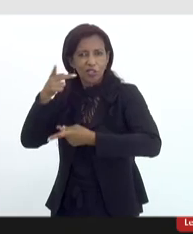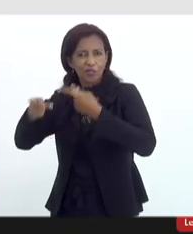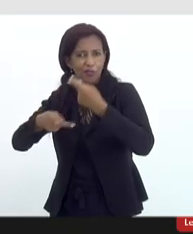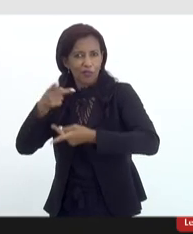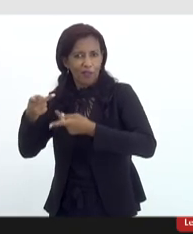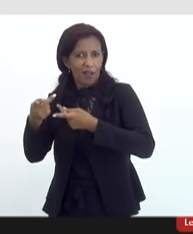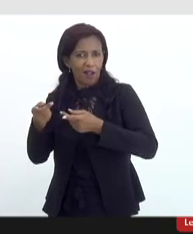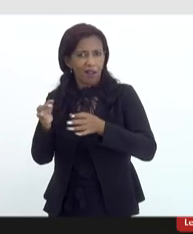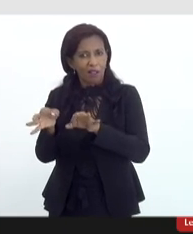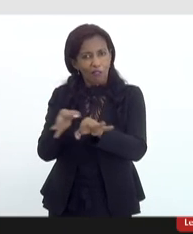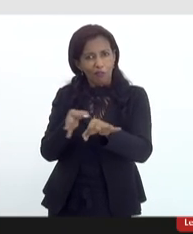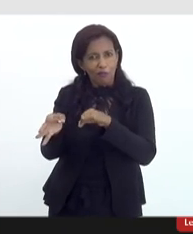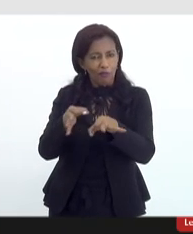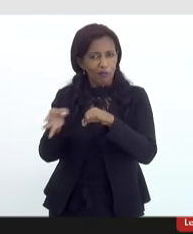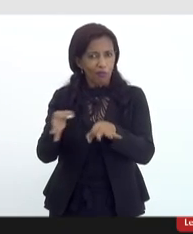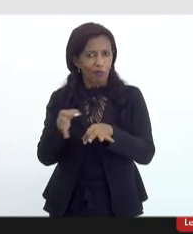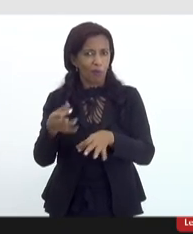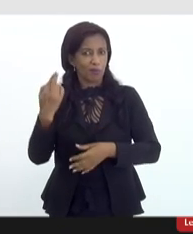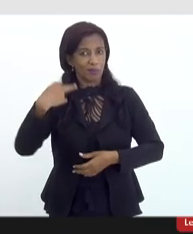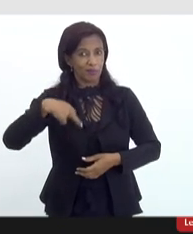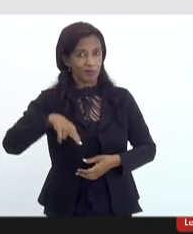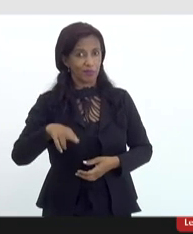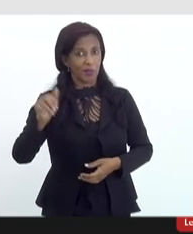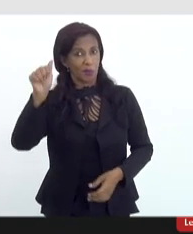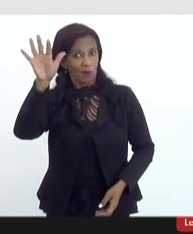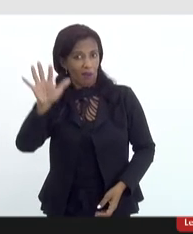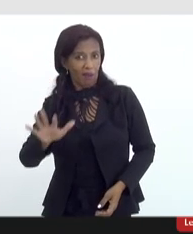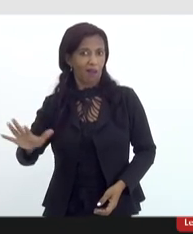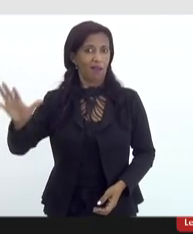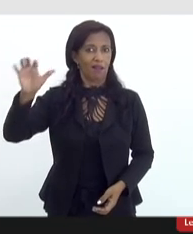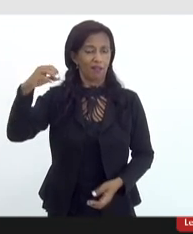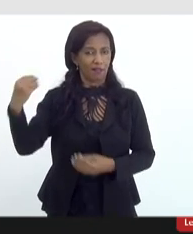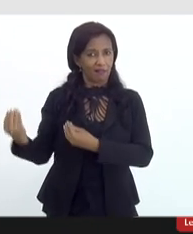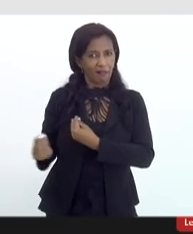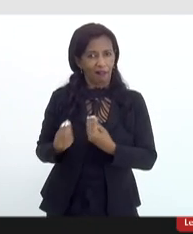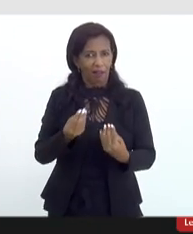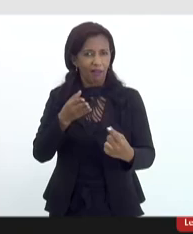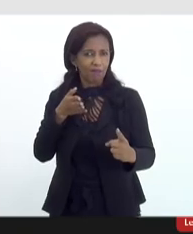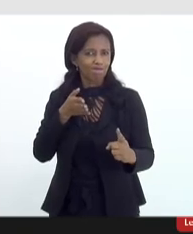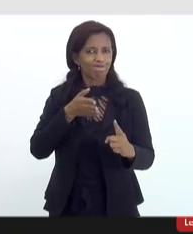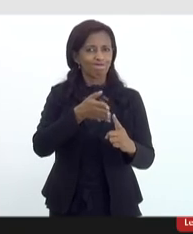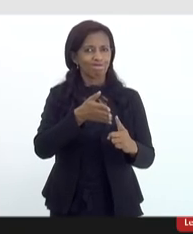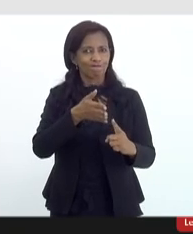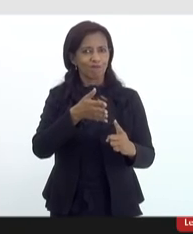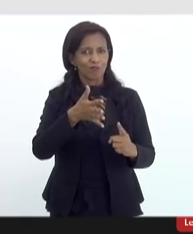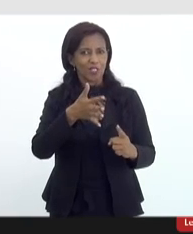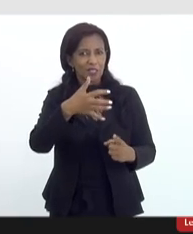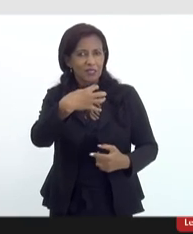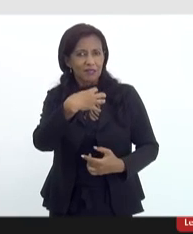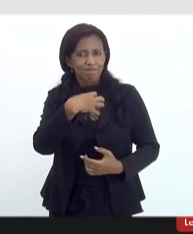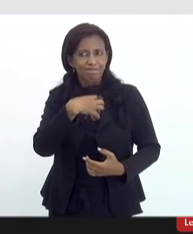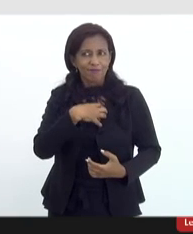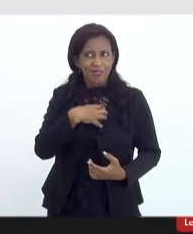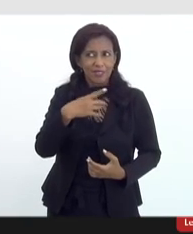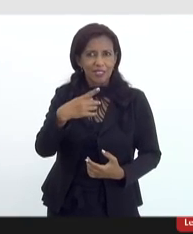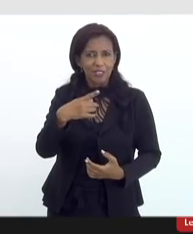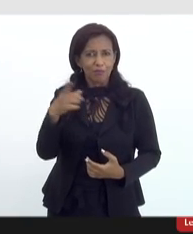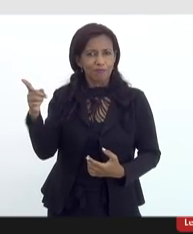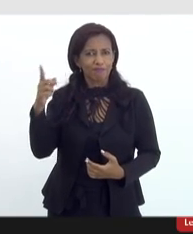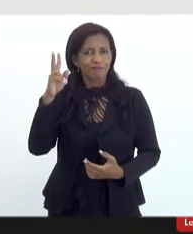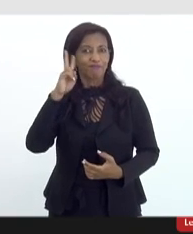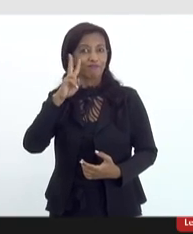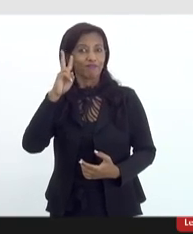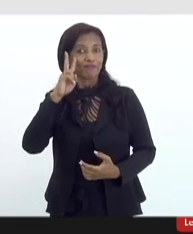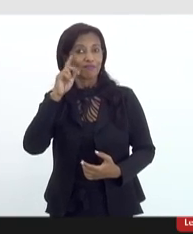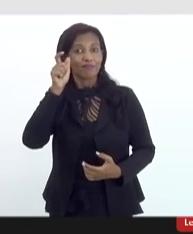estéticas e modos de atuação de religiosos de matriz afro-brasileira para atingir um público sensibilizado por essa estética, essa